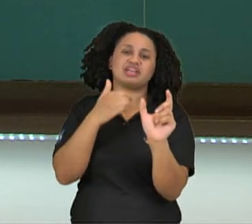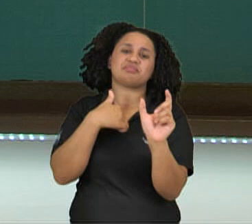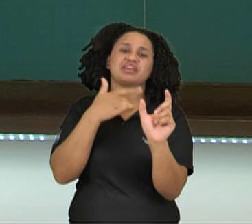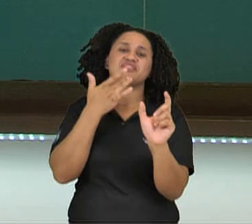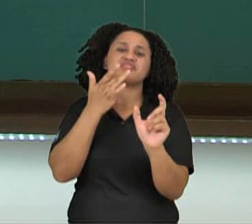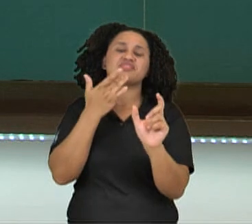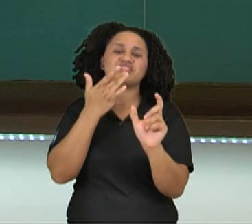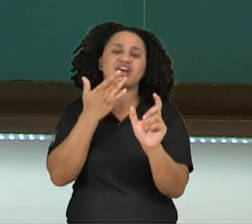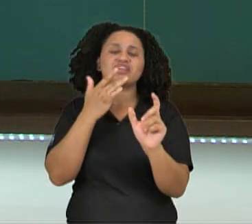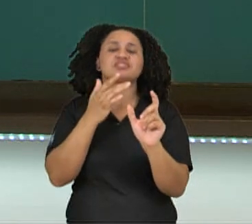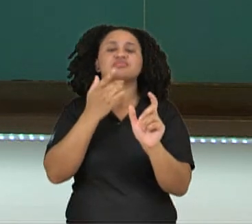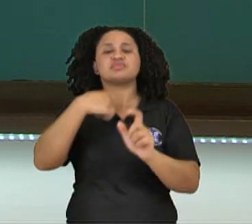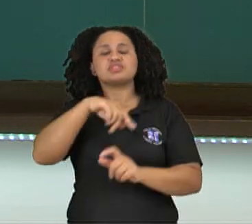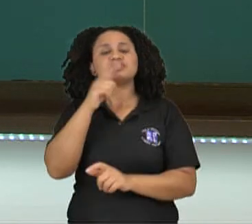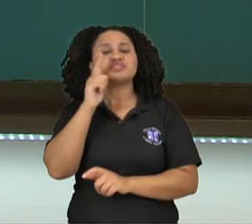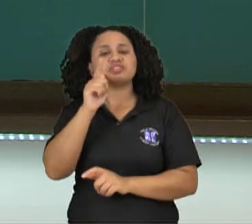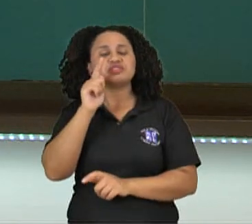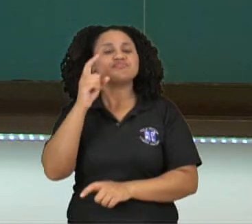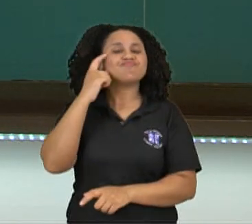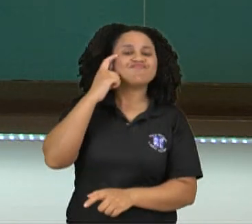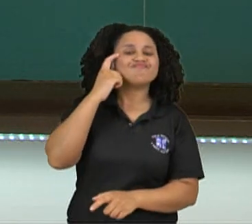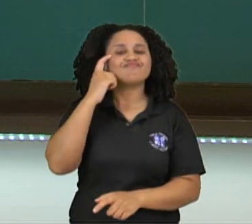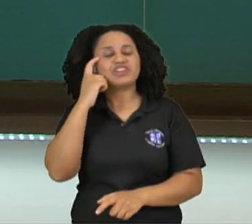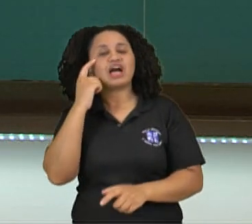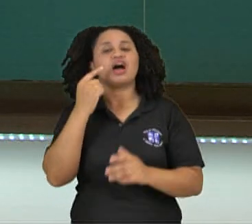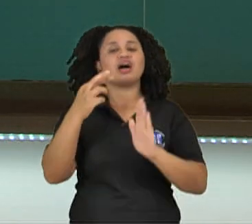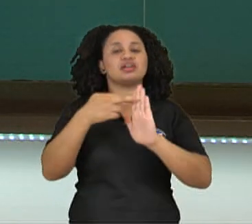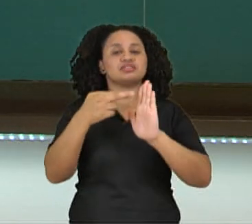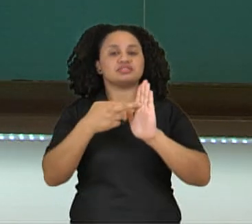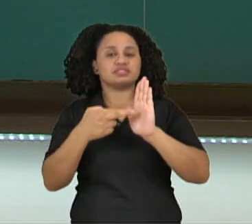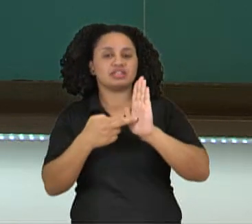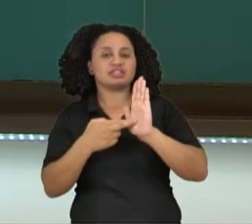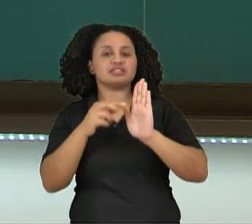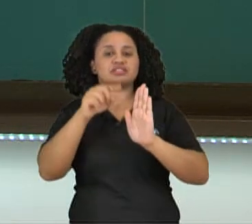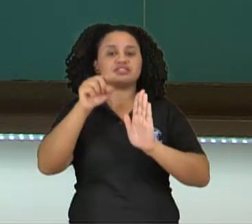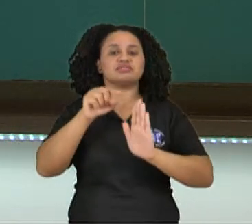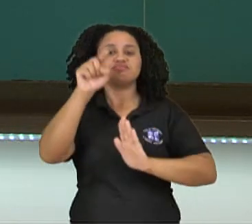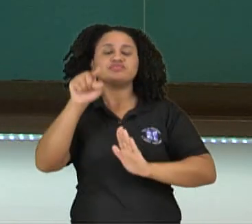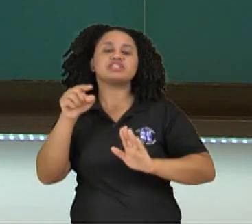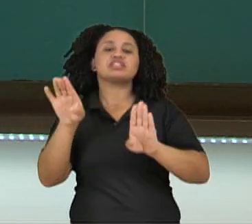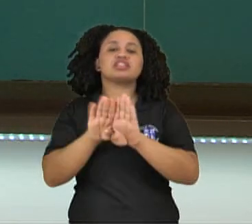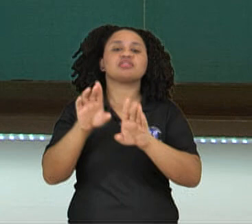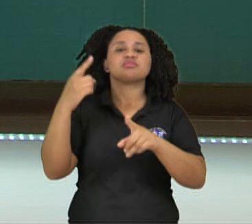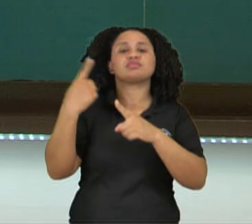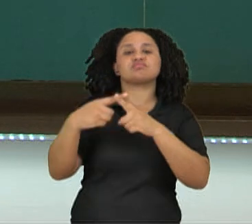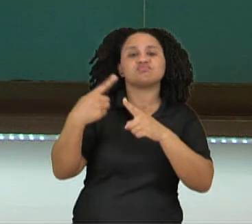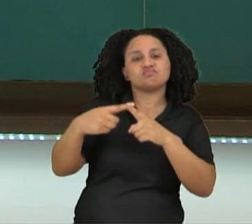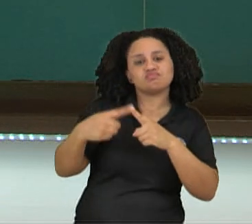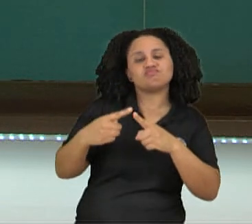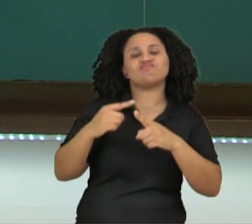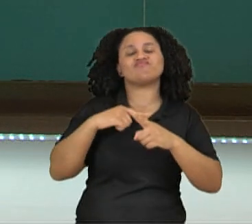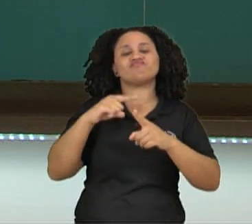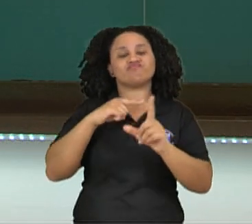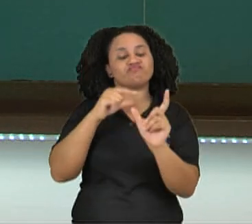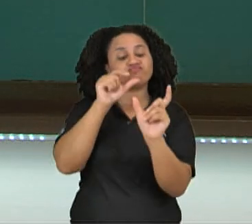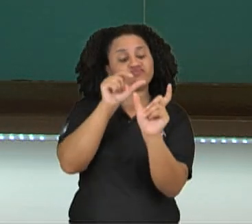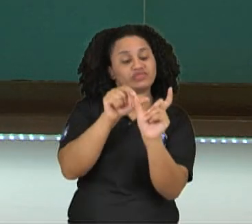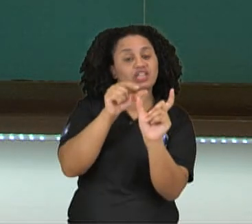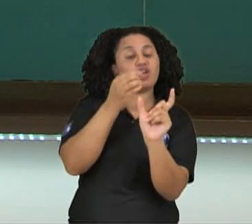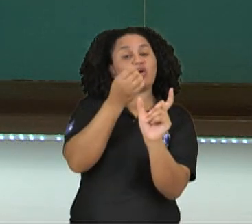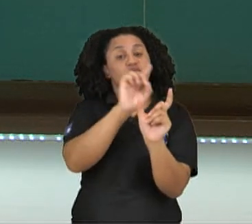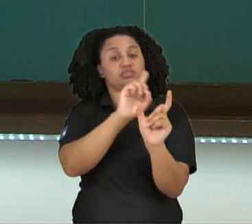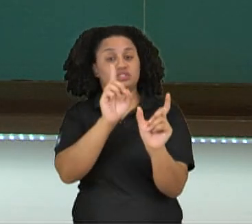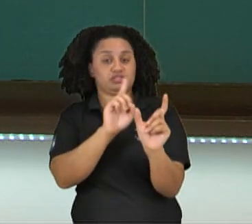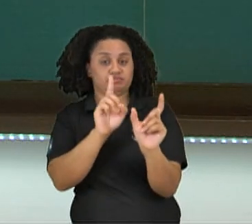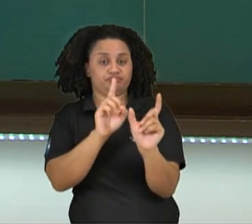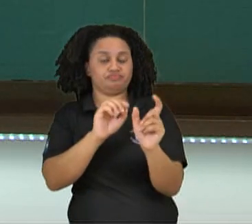mais fácil para a gente poder pensar as regras de acentuação e o porquê que vai o acento ou não em